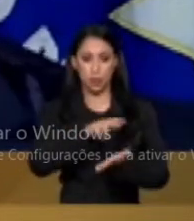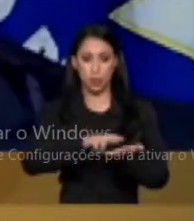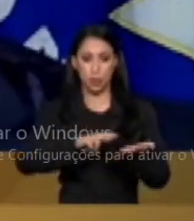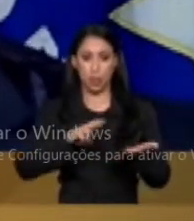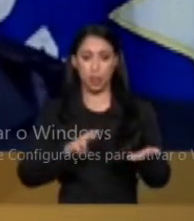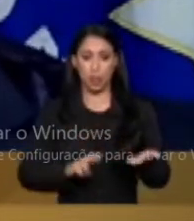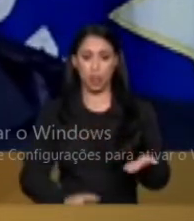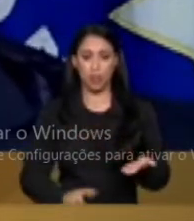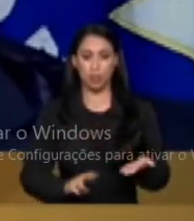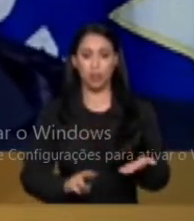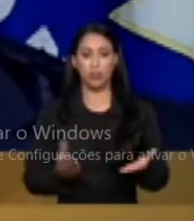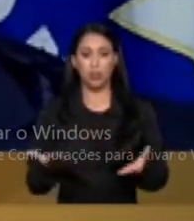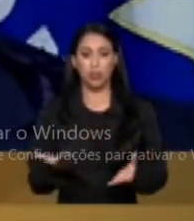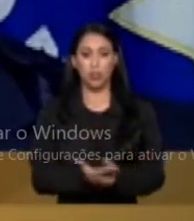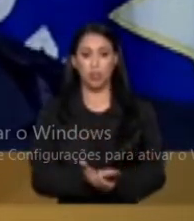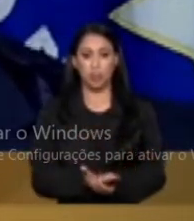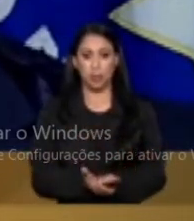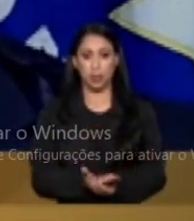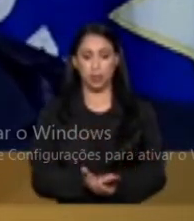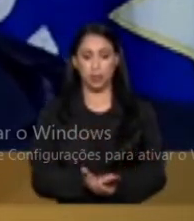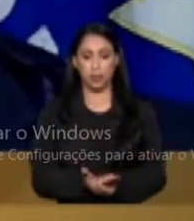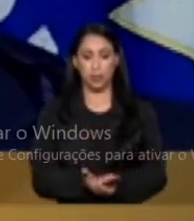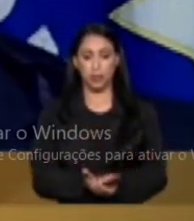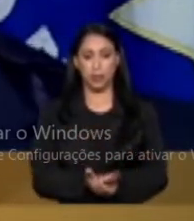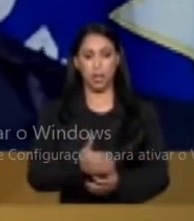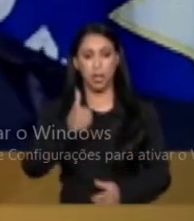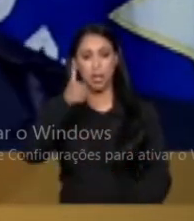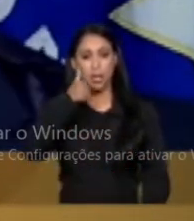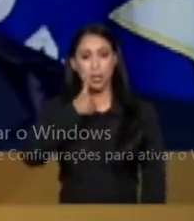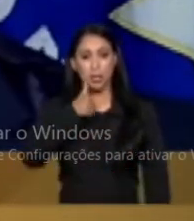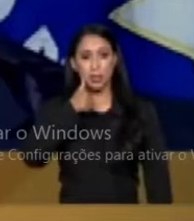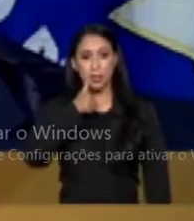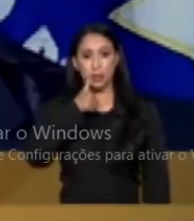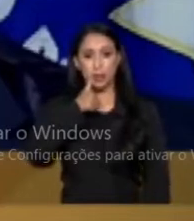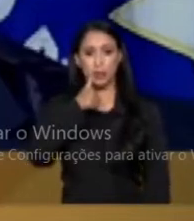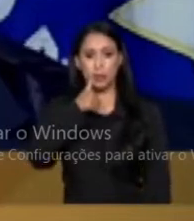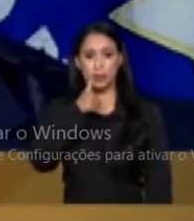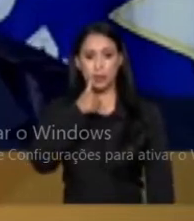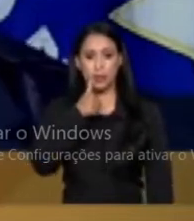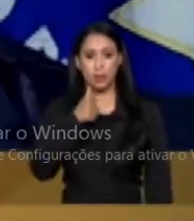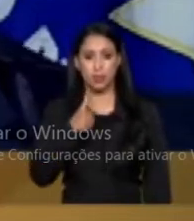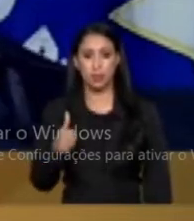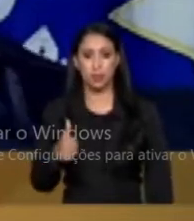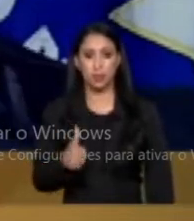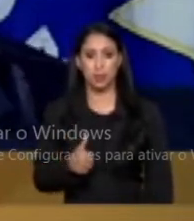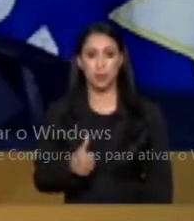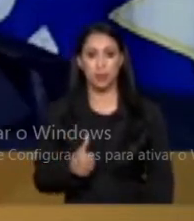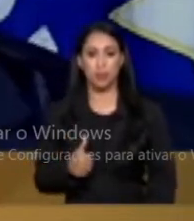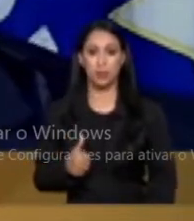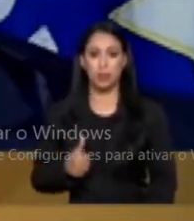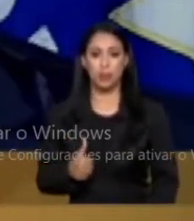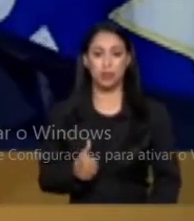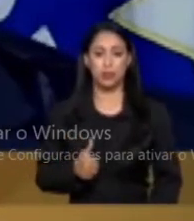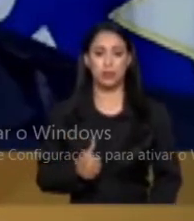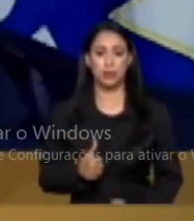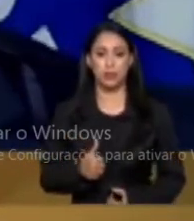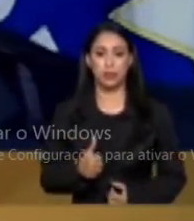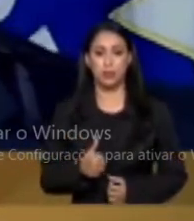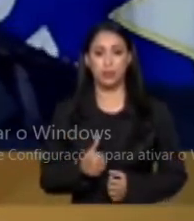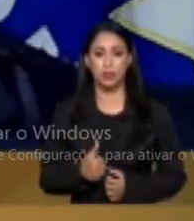relator, as senhoras ministras Rosa Weber, Carmen Lúcia, os senhores ministros, o